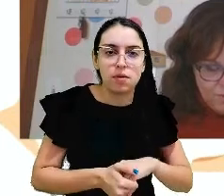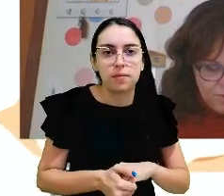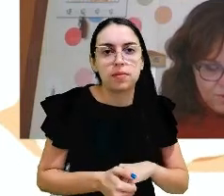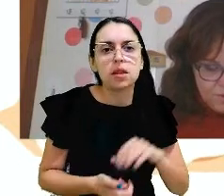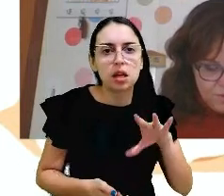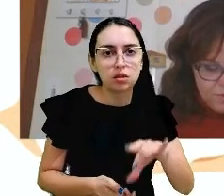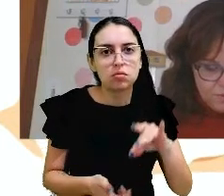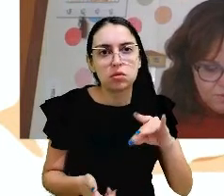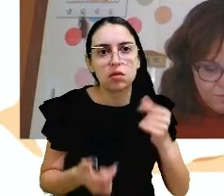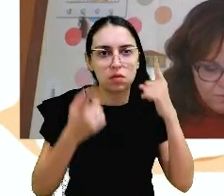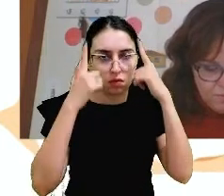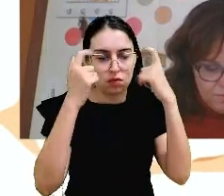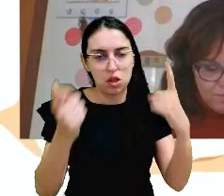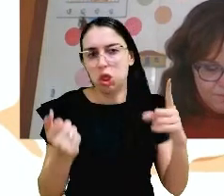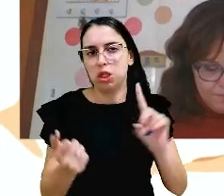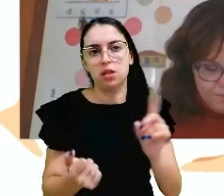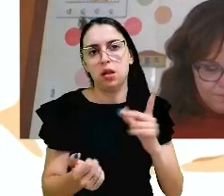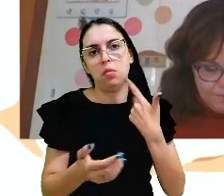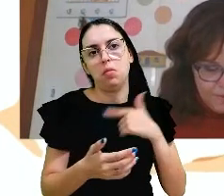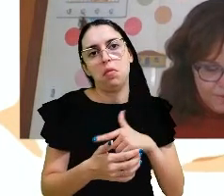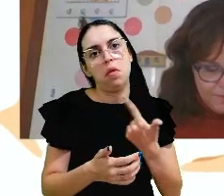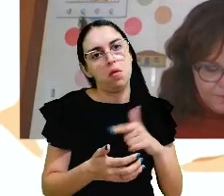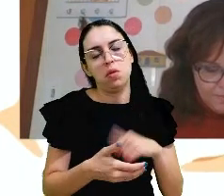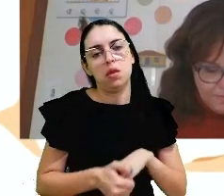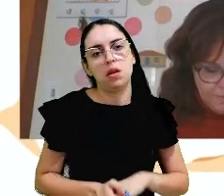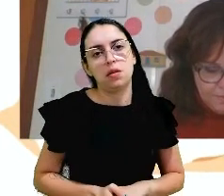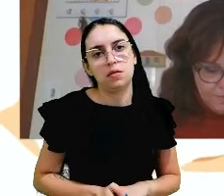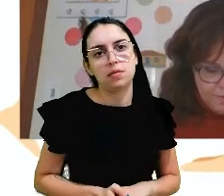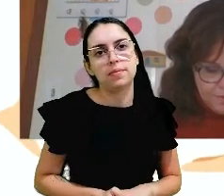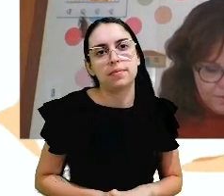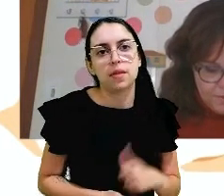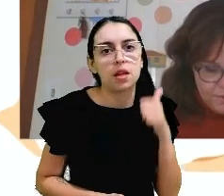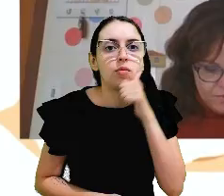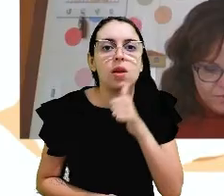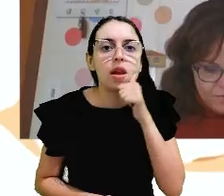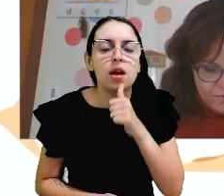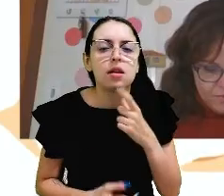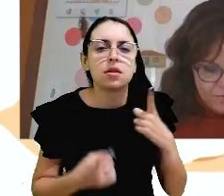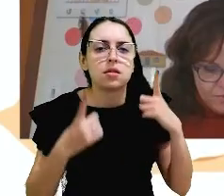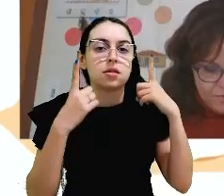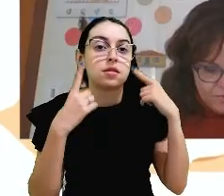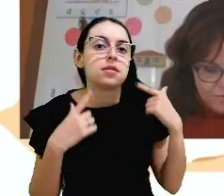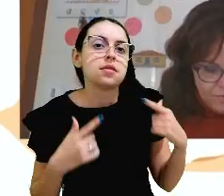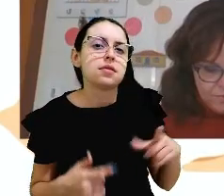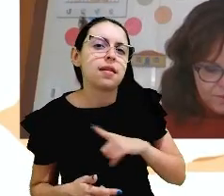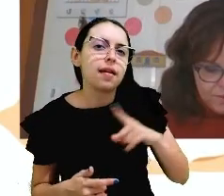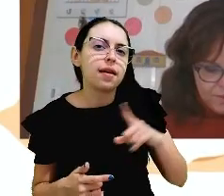alternativa não violenta para um público que tem sido vítima de violência obstétrica dentro do